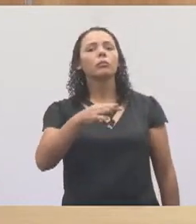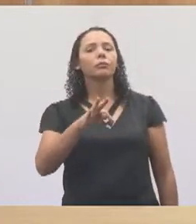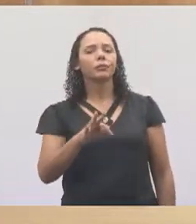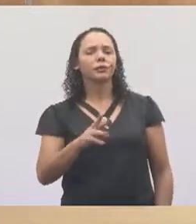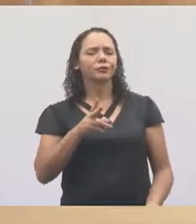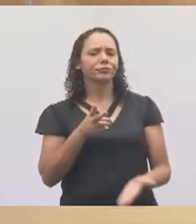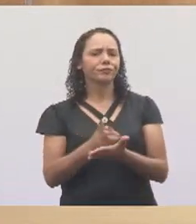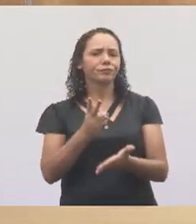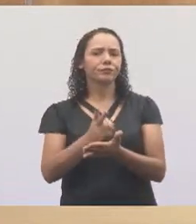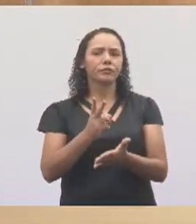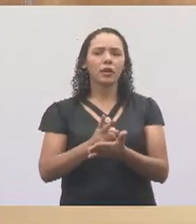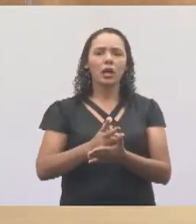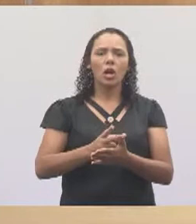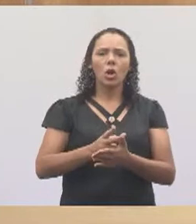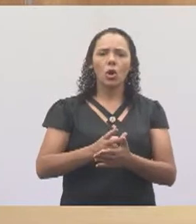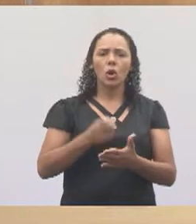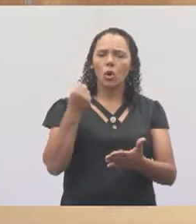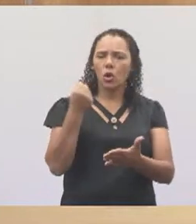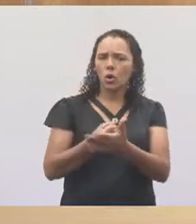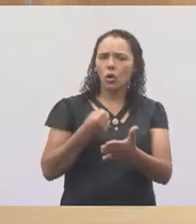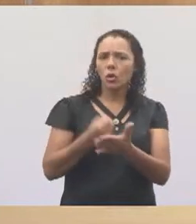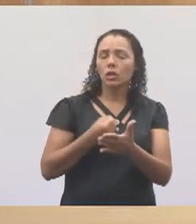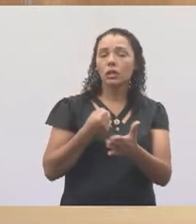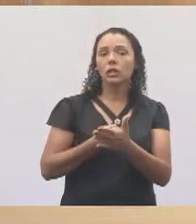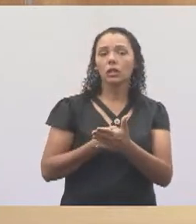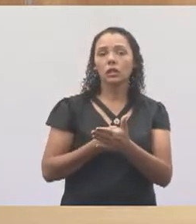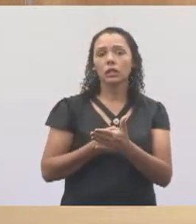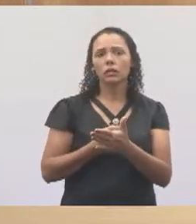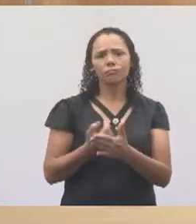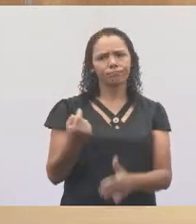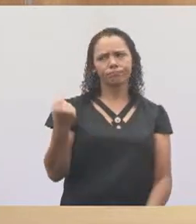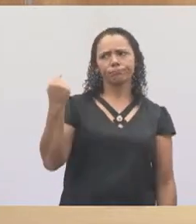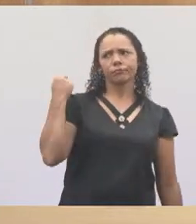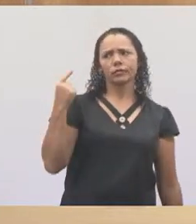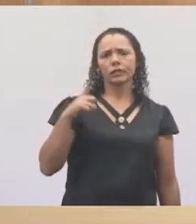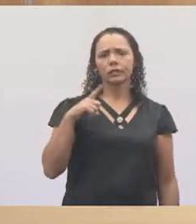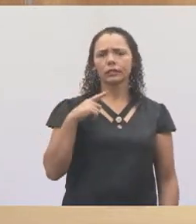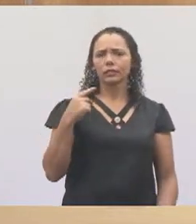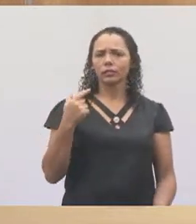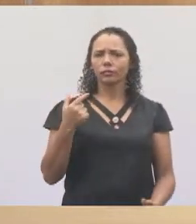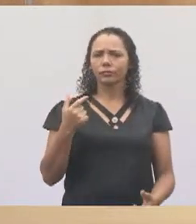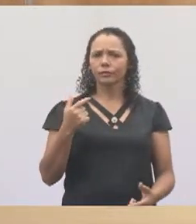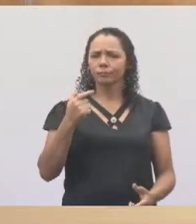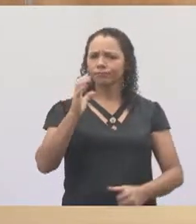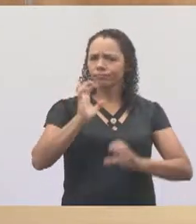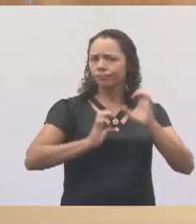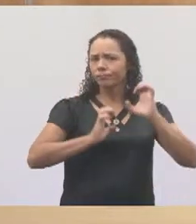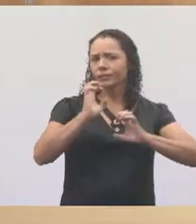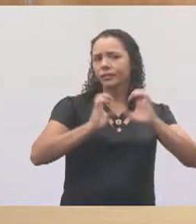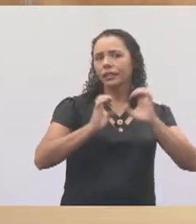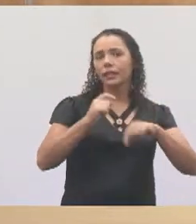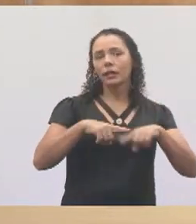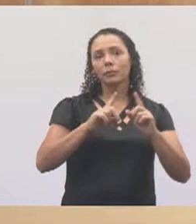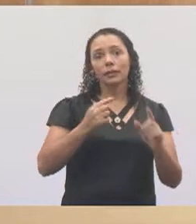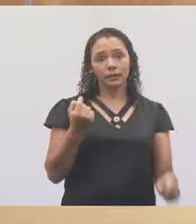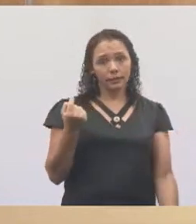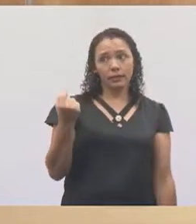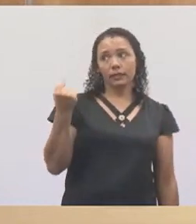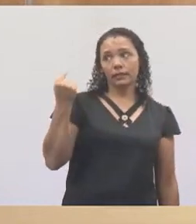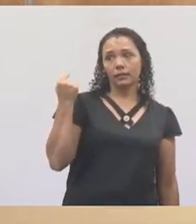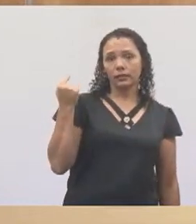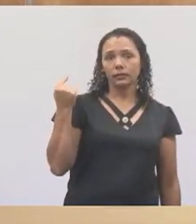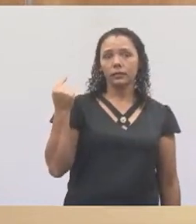pela democracia, pelas causas diretas, e houve esse conflito lá atrás, não é? Mas naquela época,